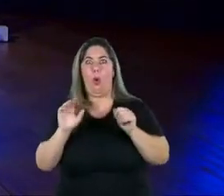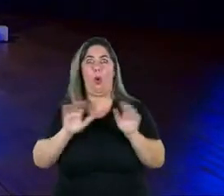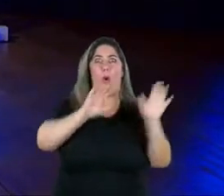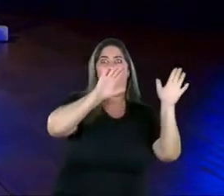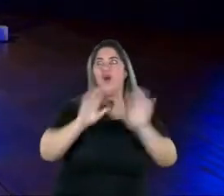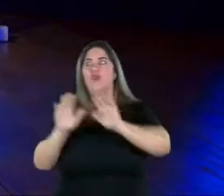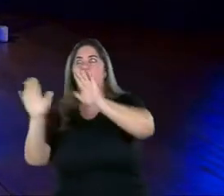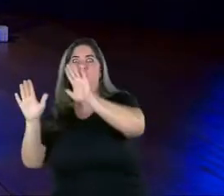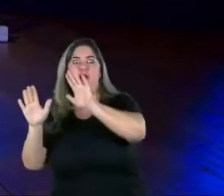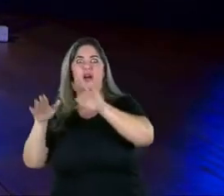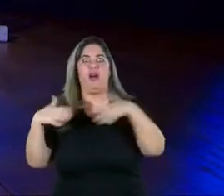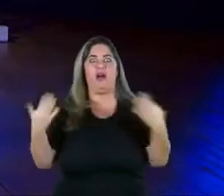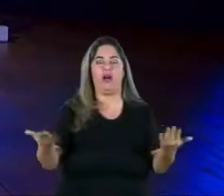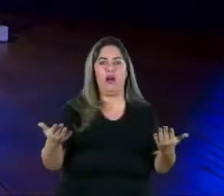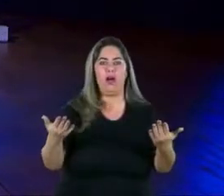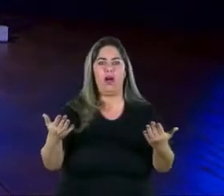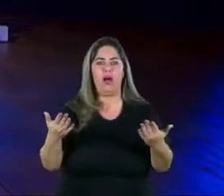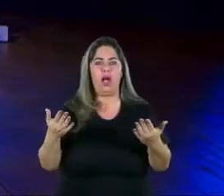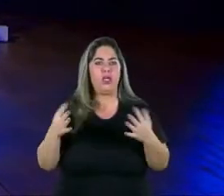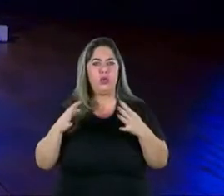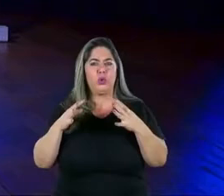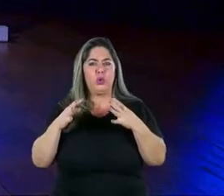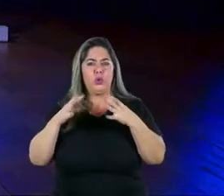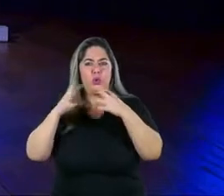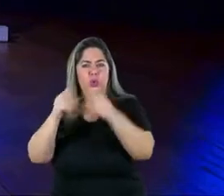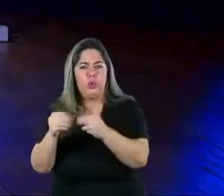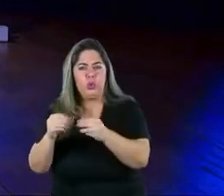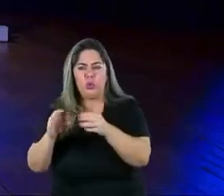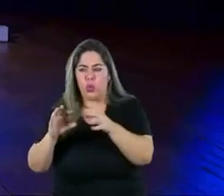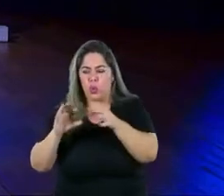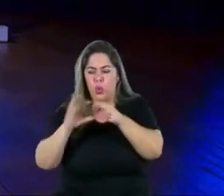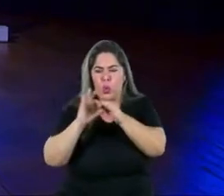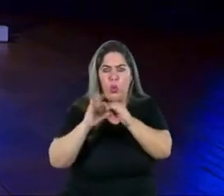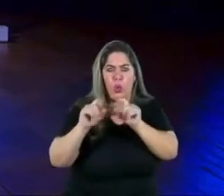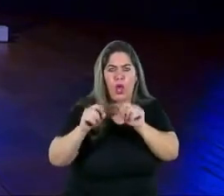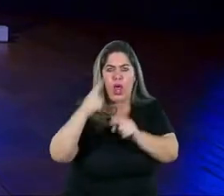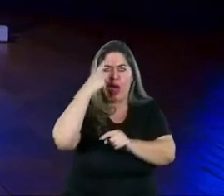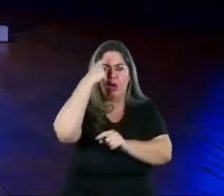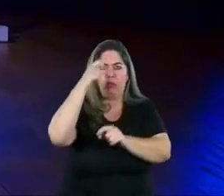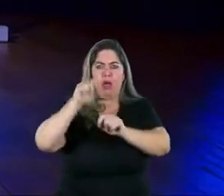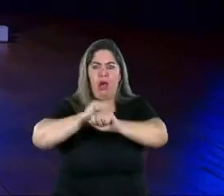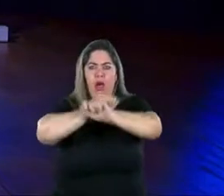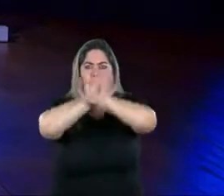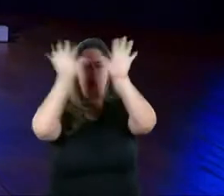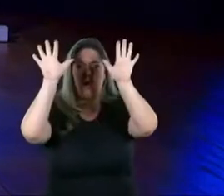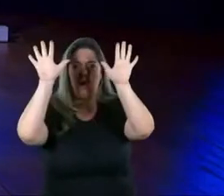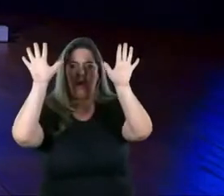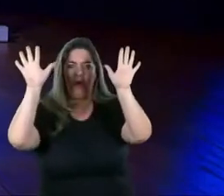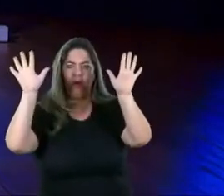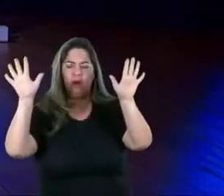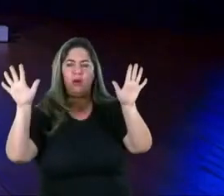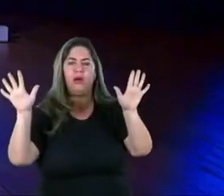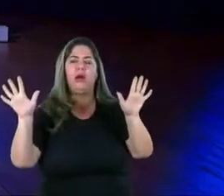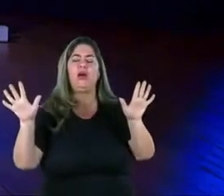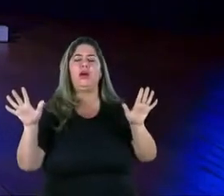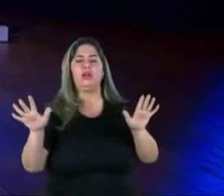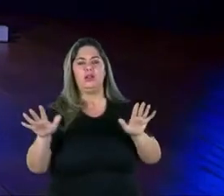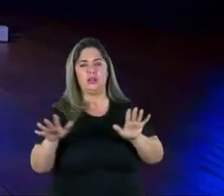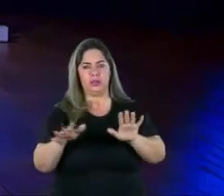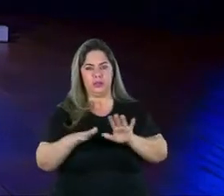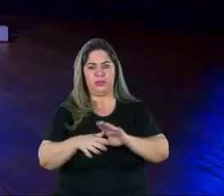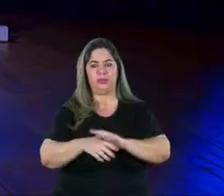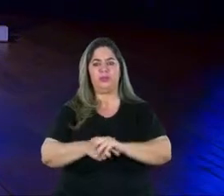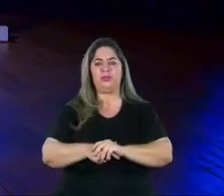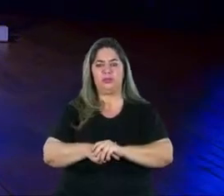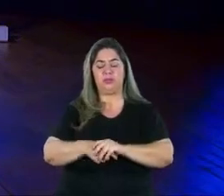golira. Então, nem tudo está ligado a uma ideia mais complexa do